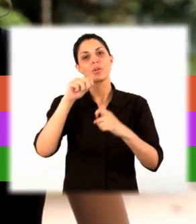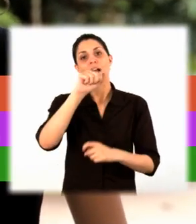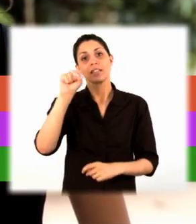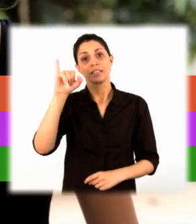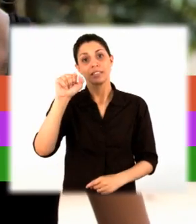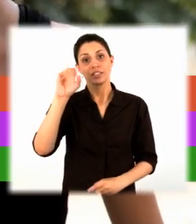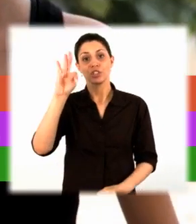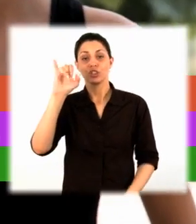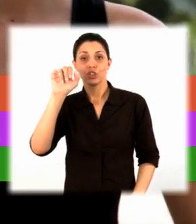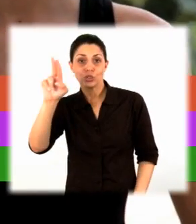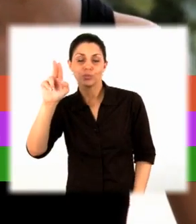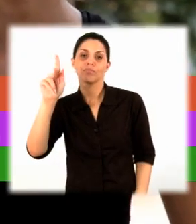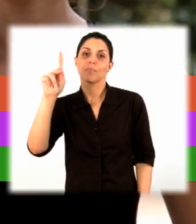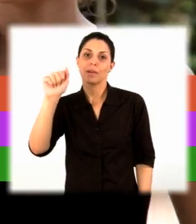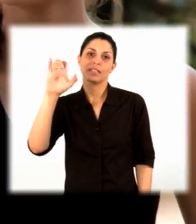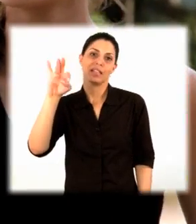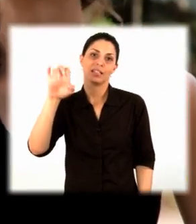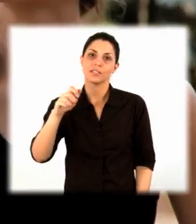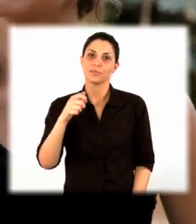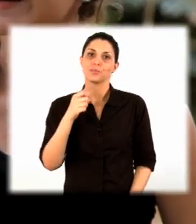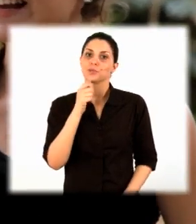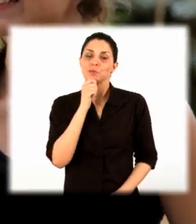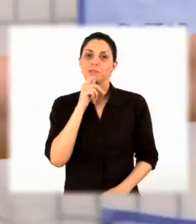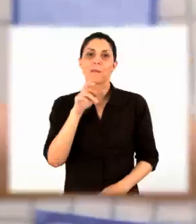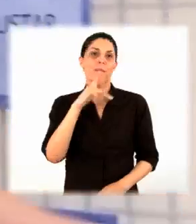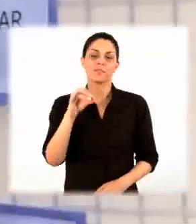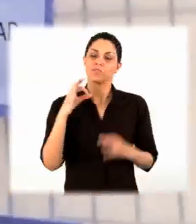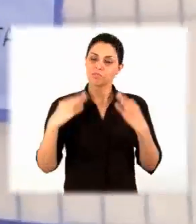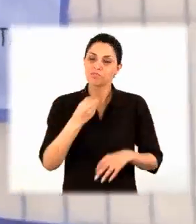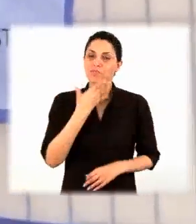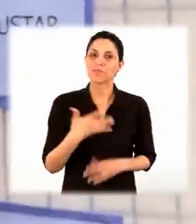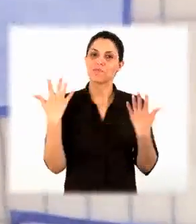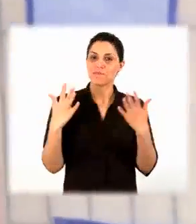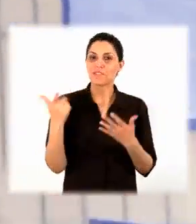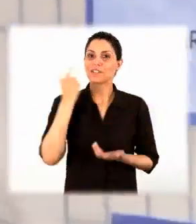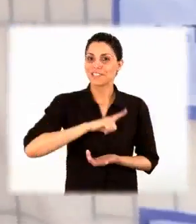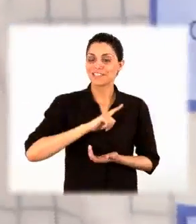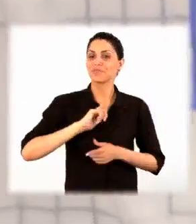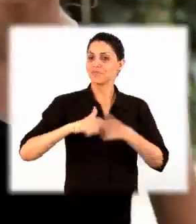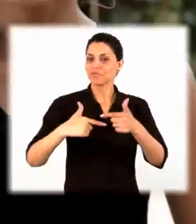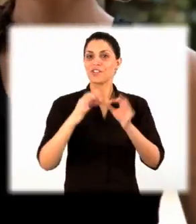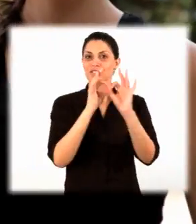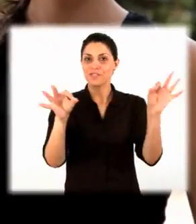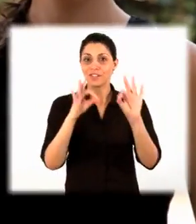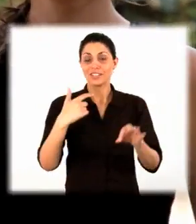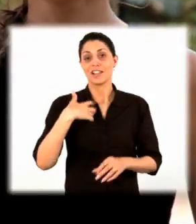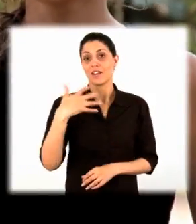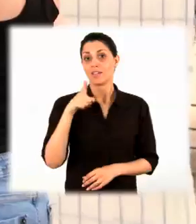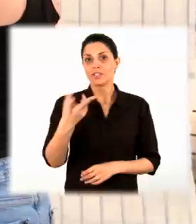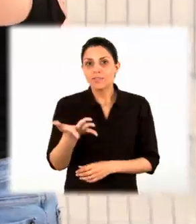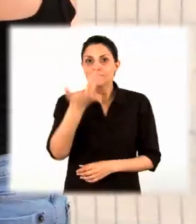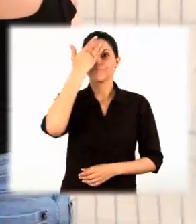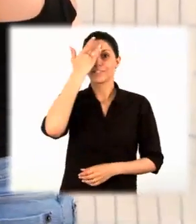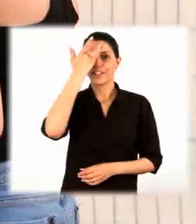o paciente. Você cumpriu muito bem o desafio, arrasou aqui nas imagens, nas frases. Quero que você fique com